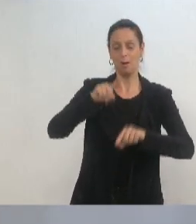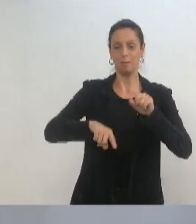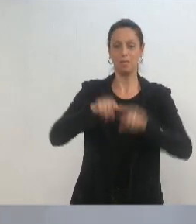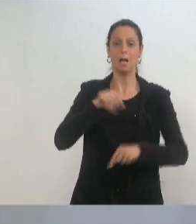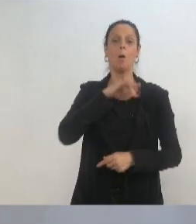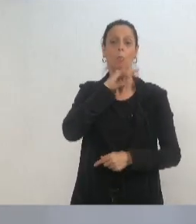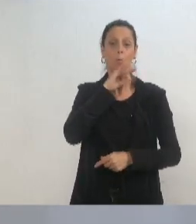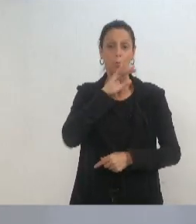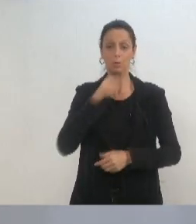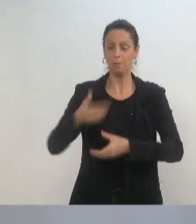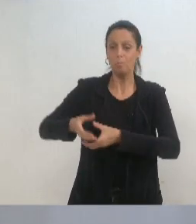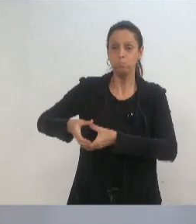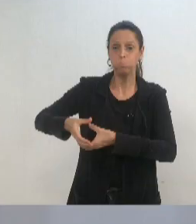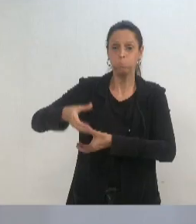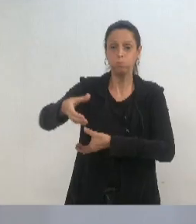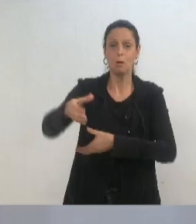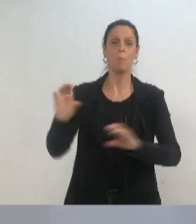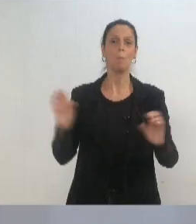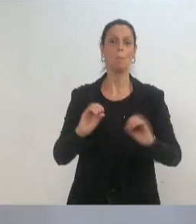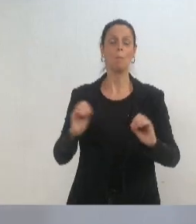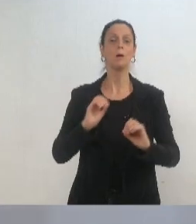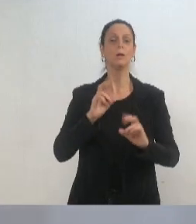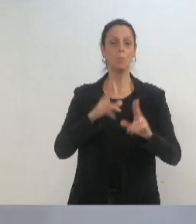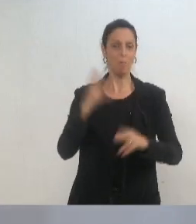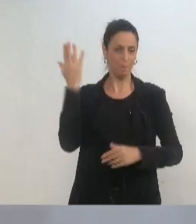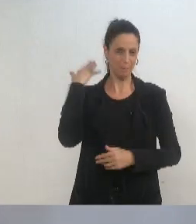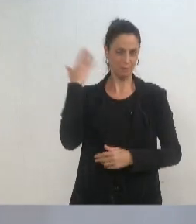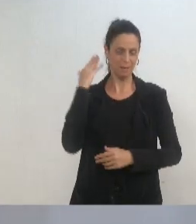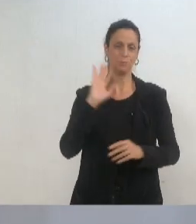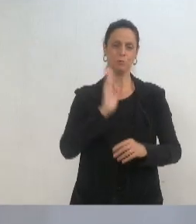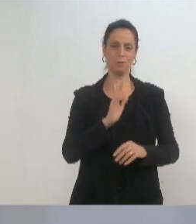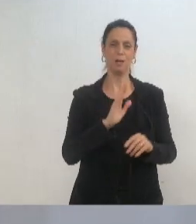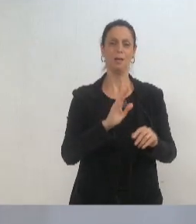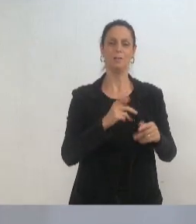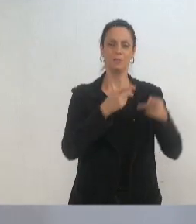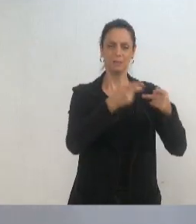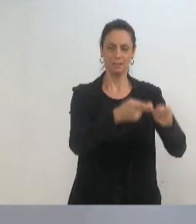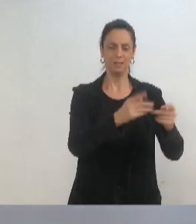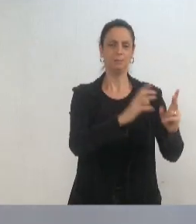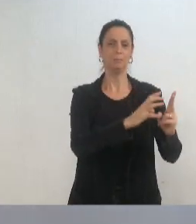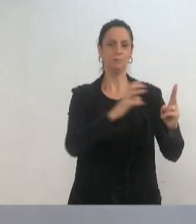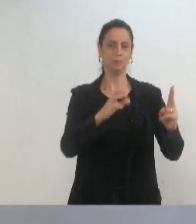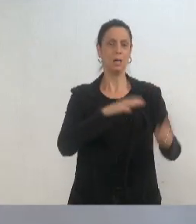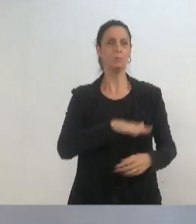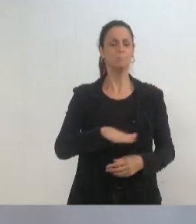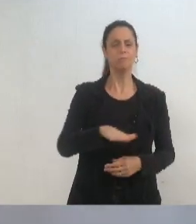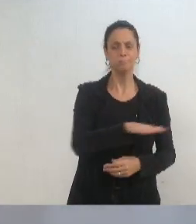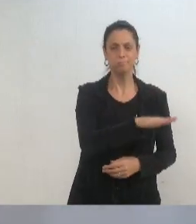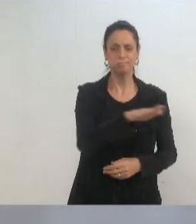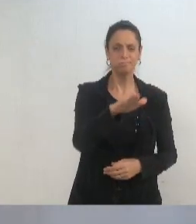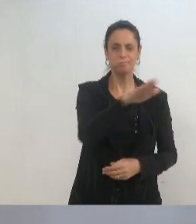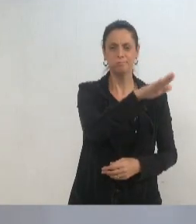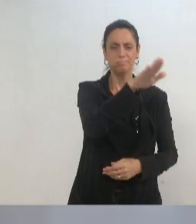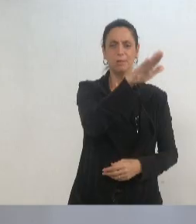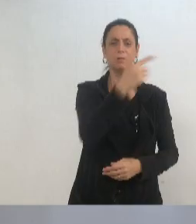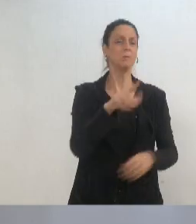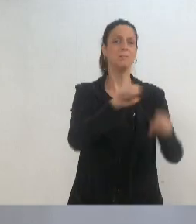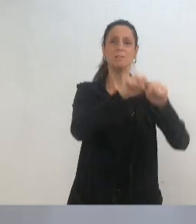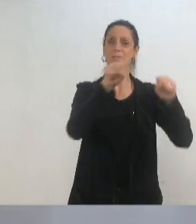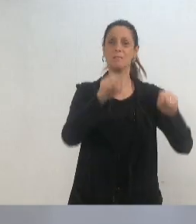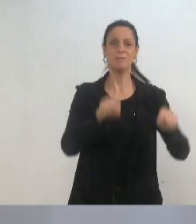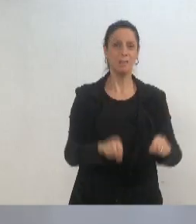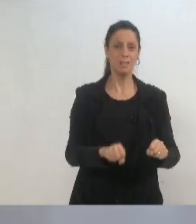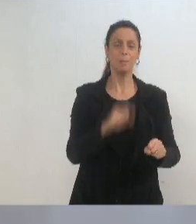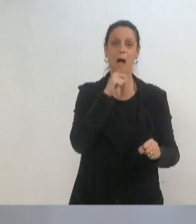como eu visitei lá na comunidade do vereador Adriano, lá nos fundos da Velha Grande, aquela região que vai subindo morros, e não tem um sistema de drenagem. E